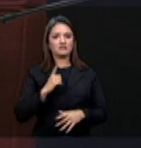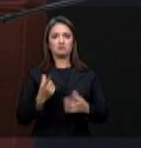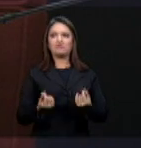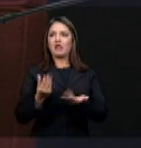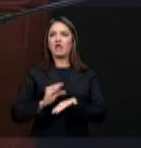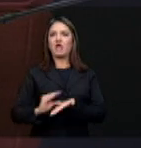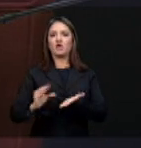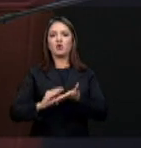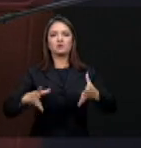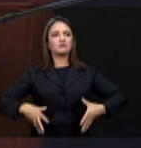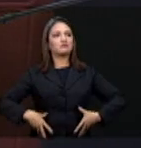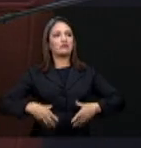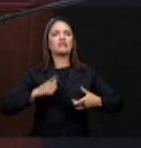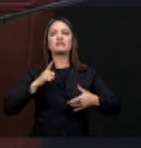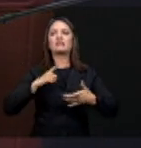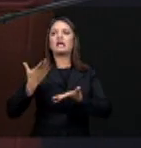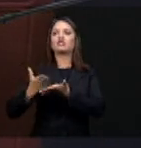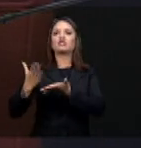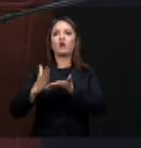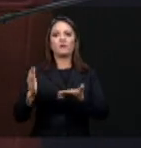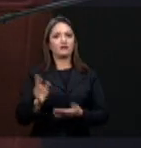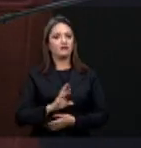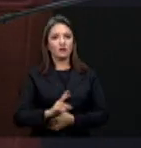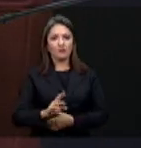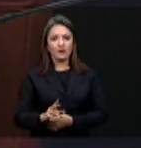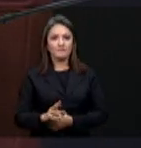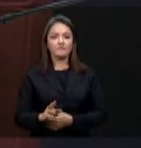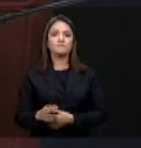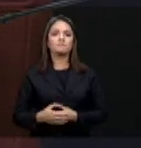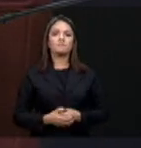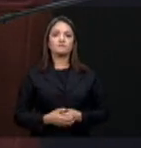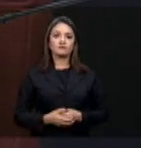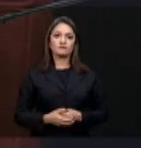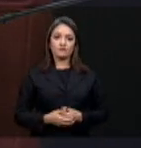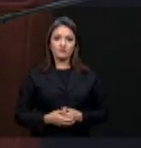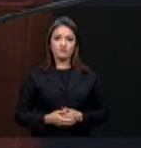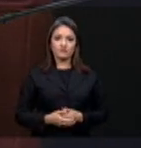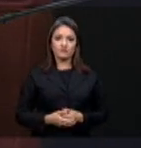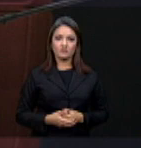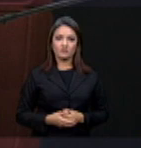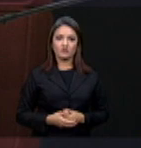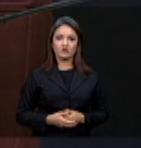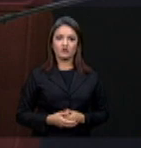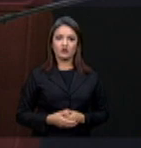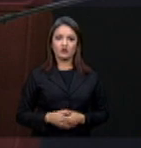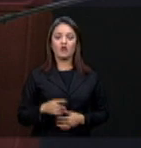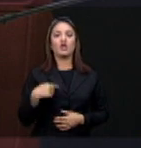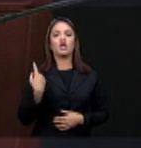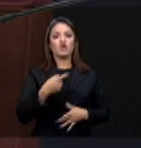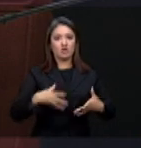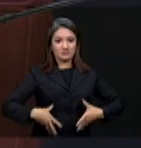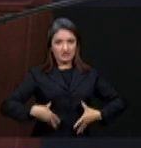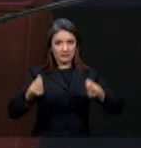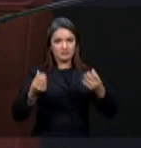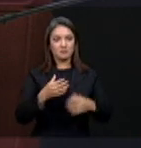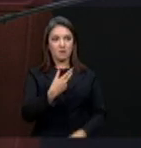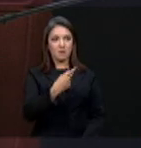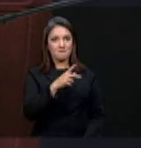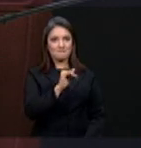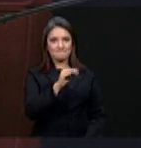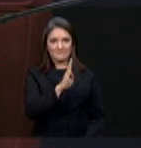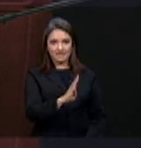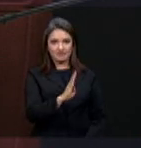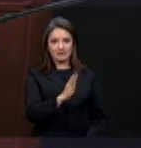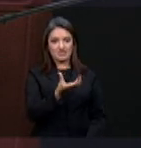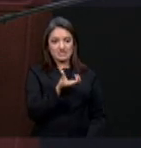recursos em todos os todas as direções e na verdade só pra finalizar o tópico educação nós não gastamos pouco educação nós gastamos Seis por cento do PIB